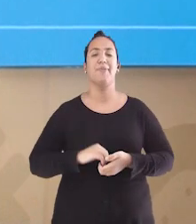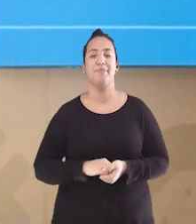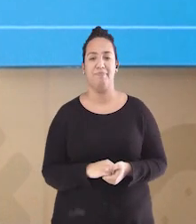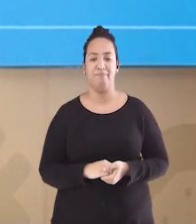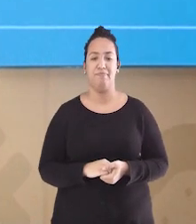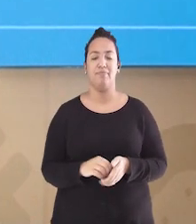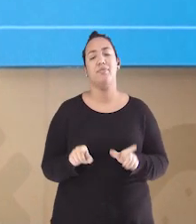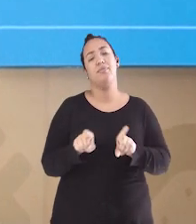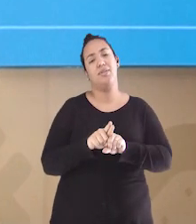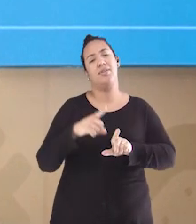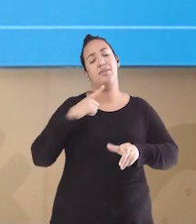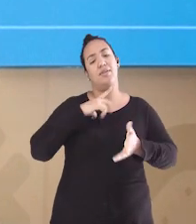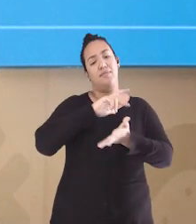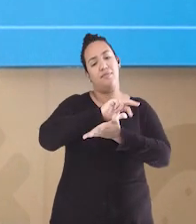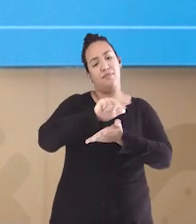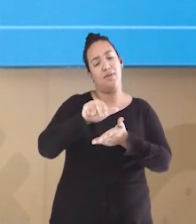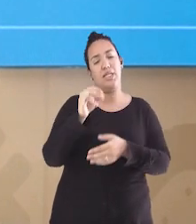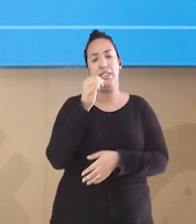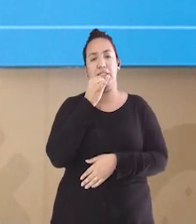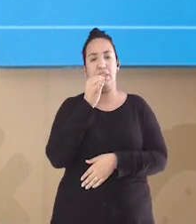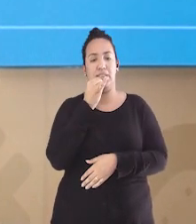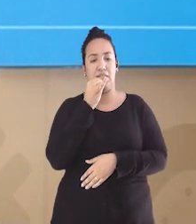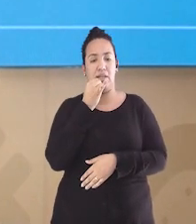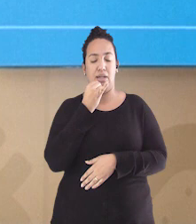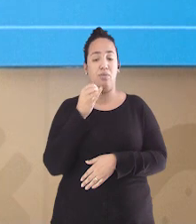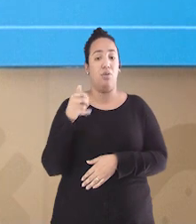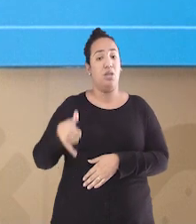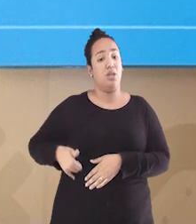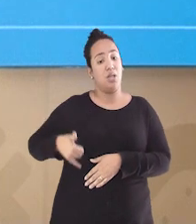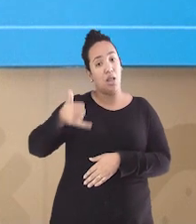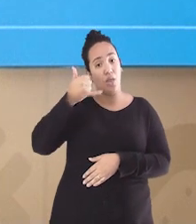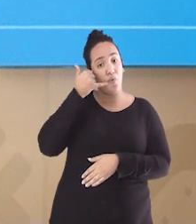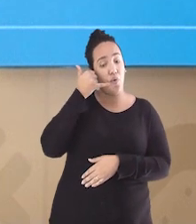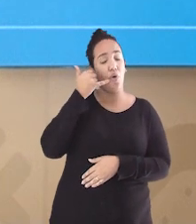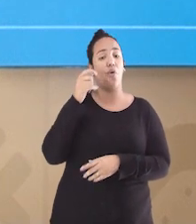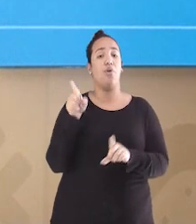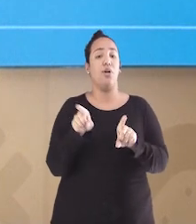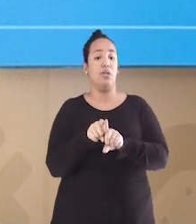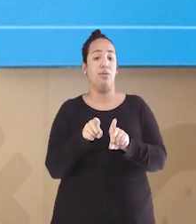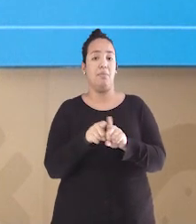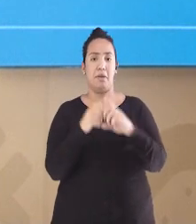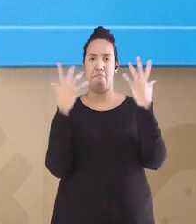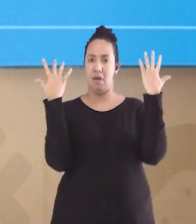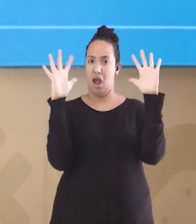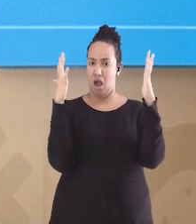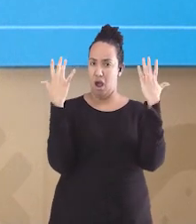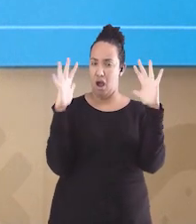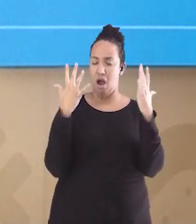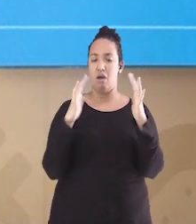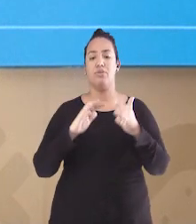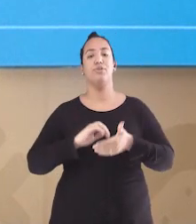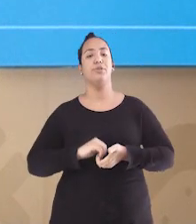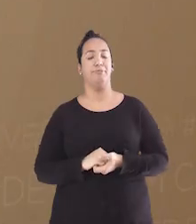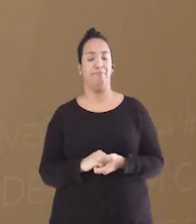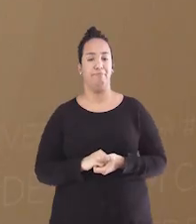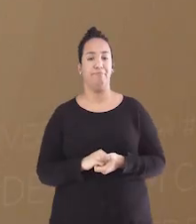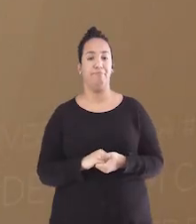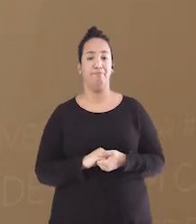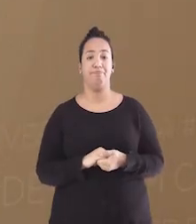temos outras, como o som de despertador, do telefone, de